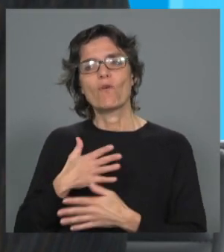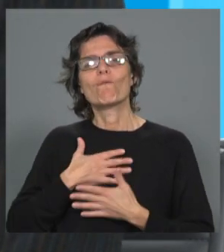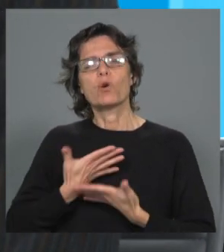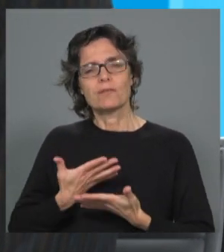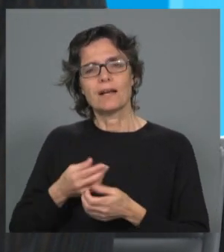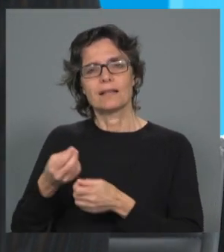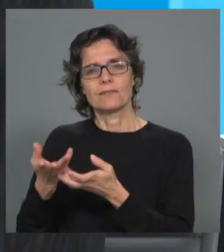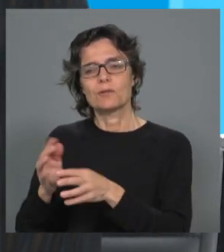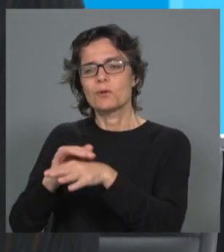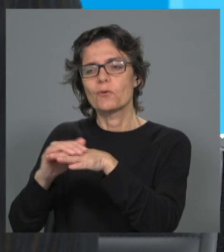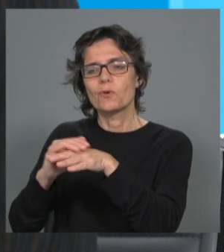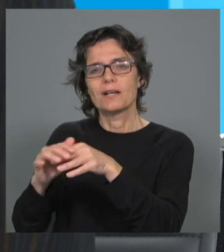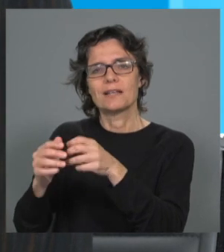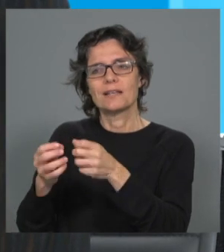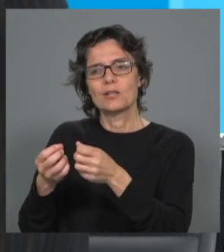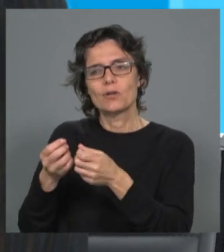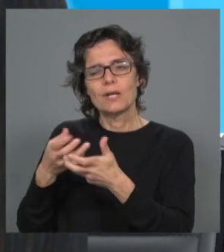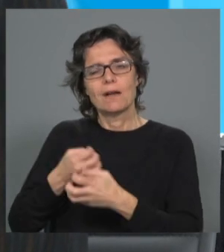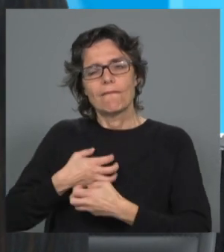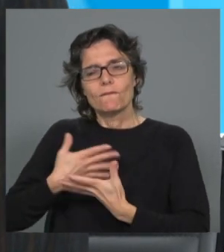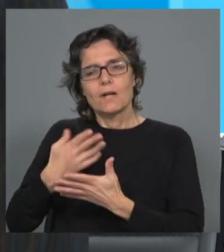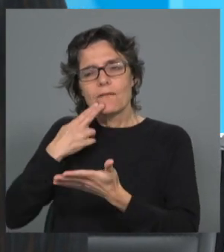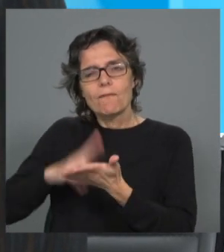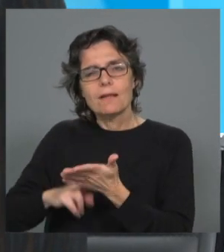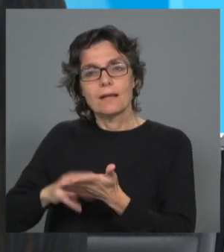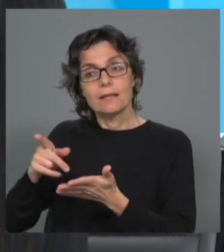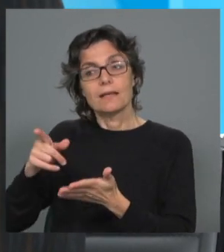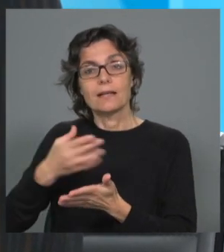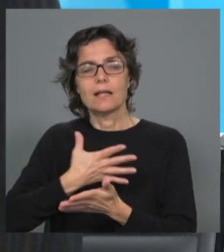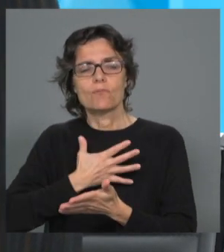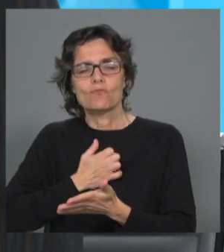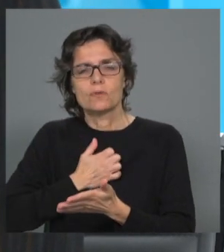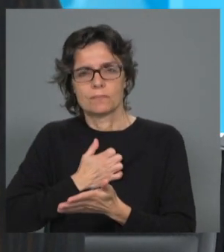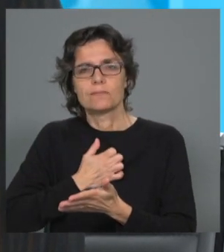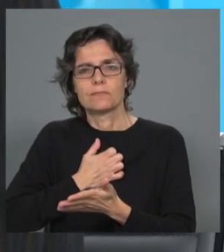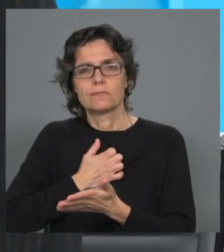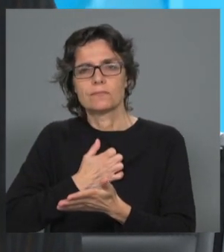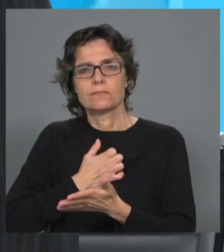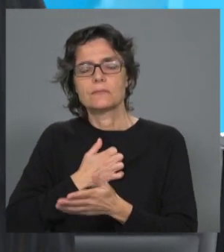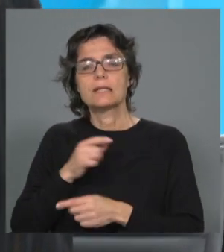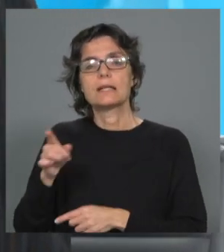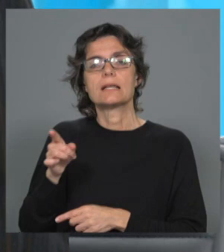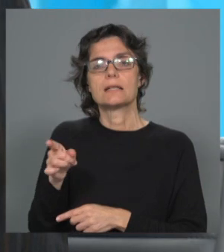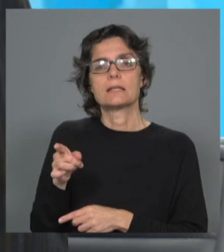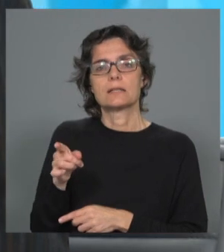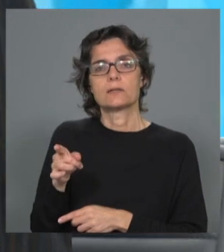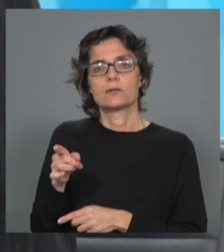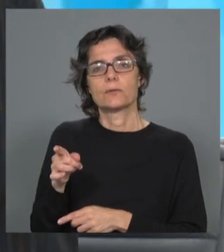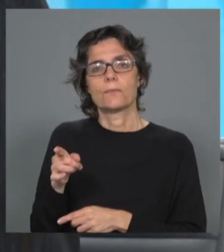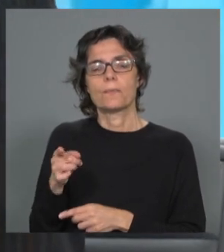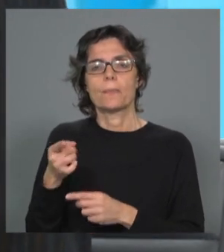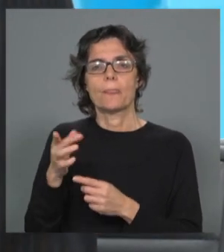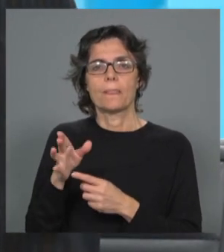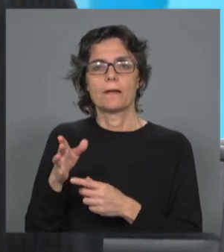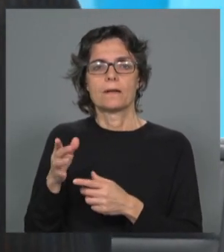que se possa contrariar o sentido de banalização do próprio fazer uma festa,